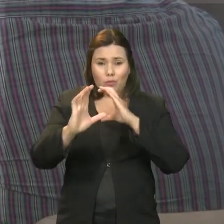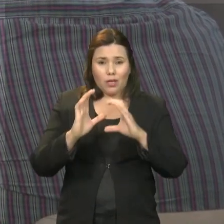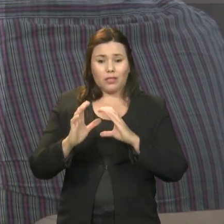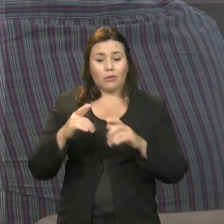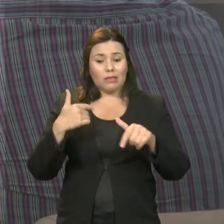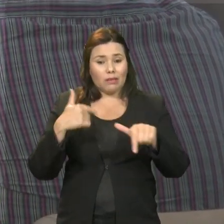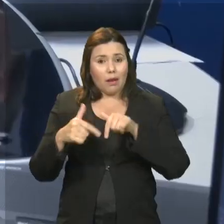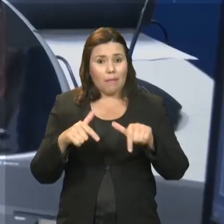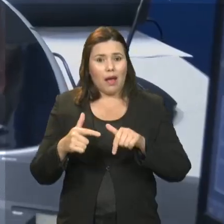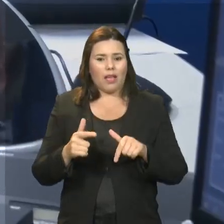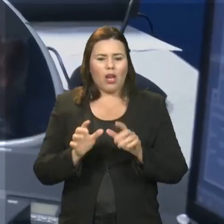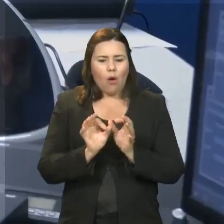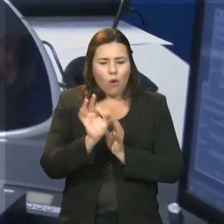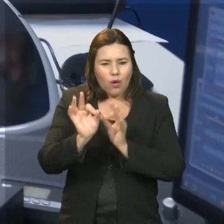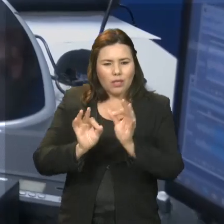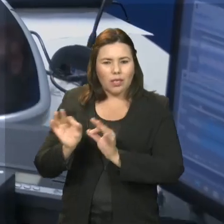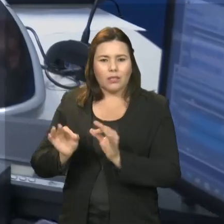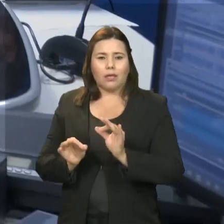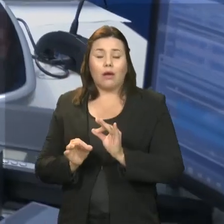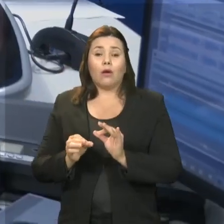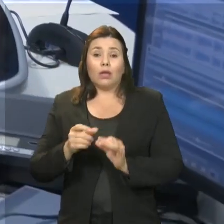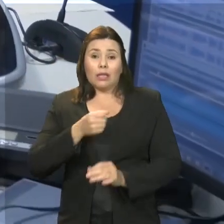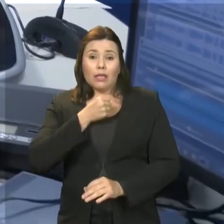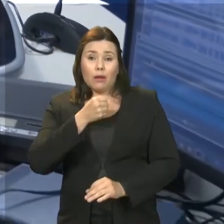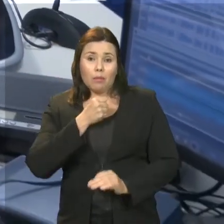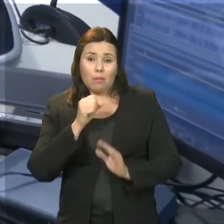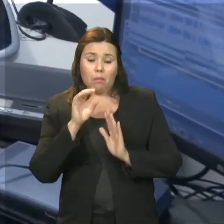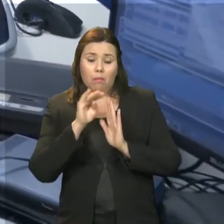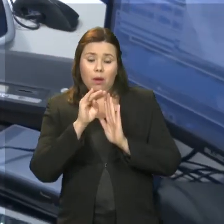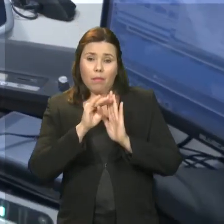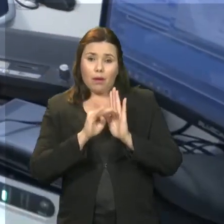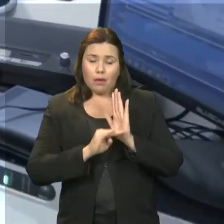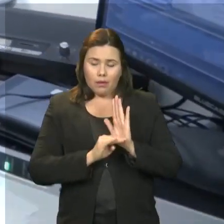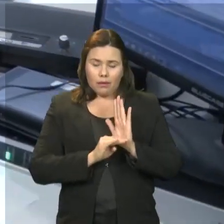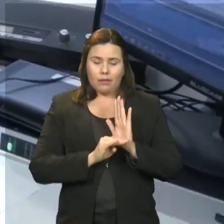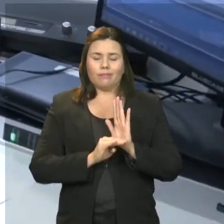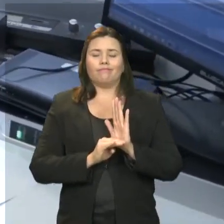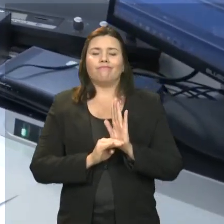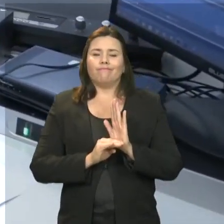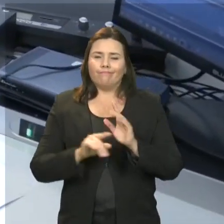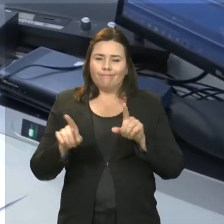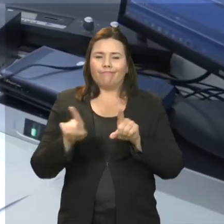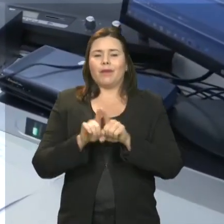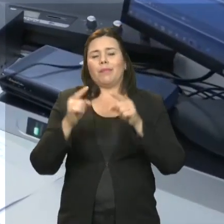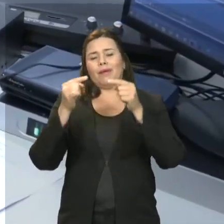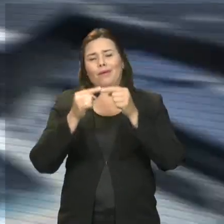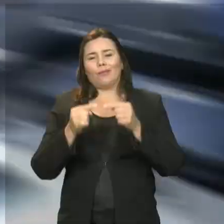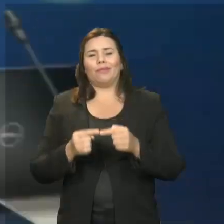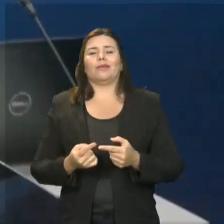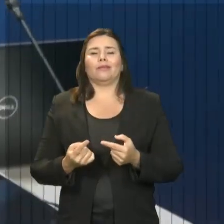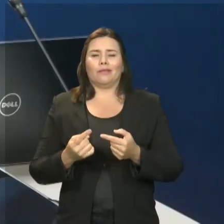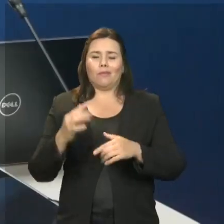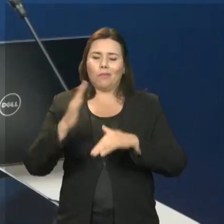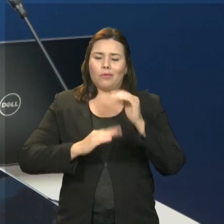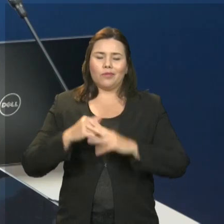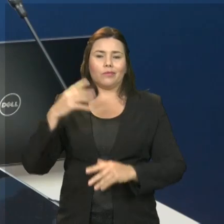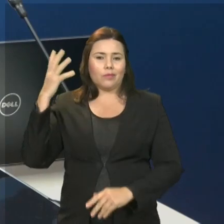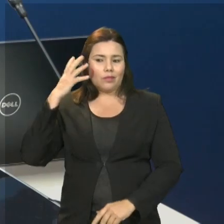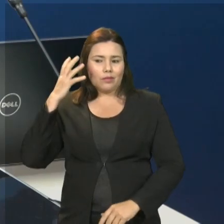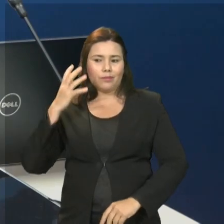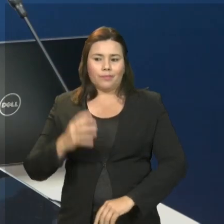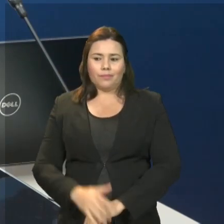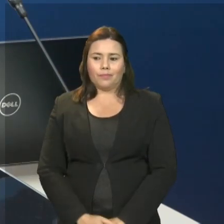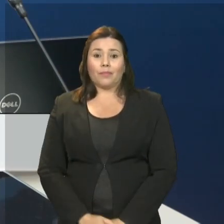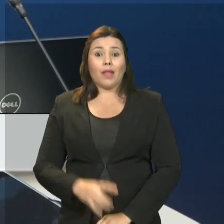na produção, apresentação, operação e execução de programas de rádio é um radialista. Diretamente do